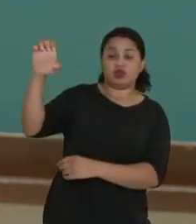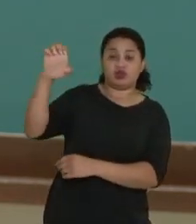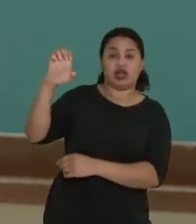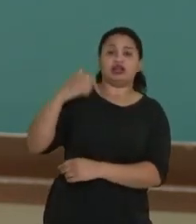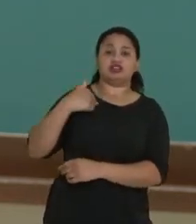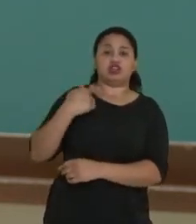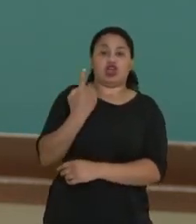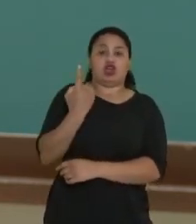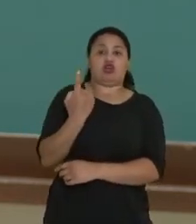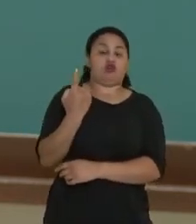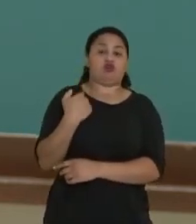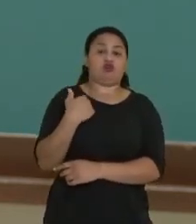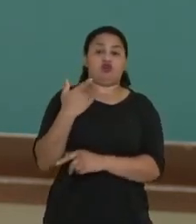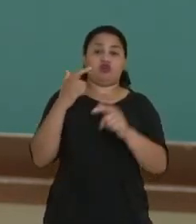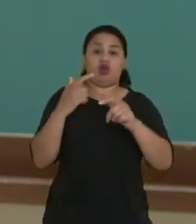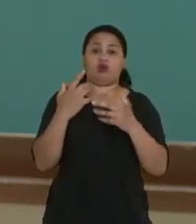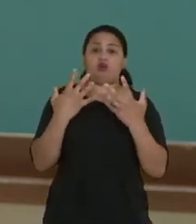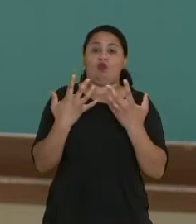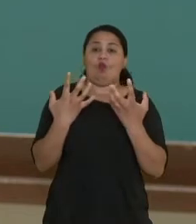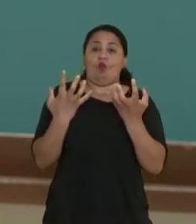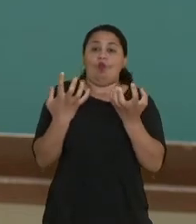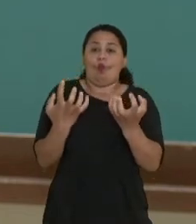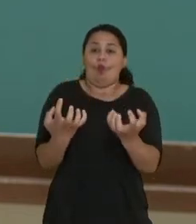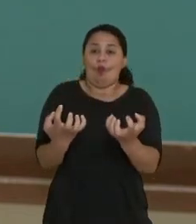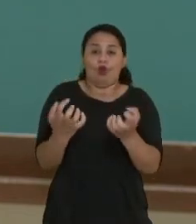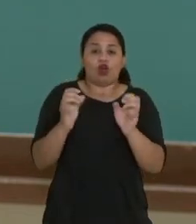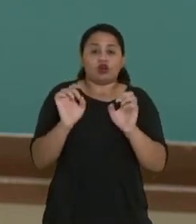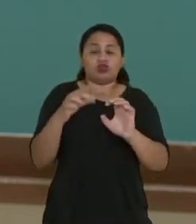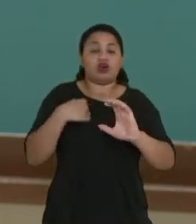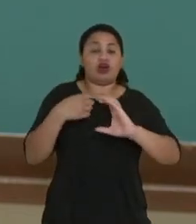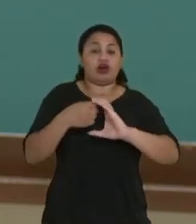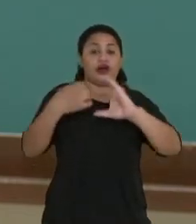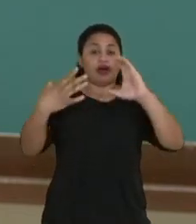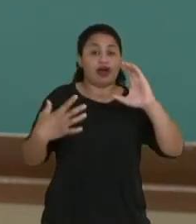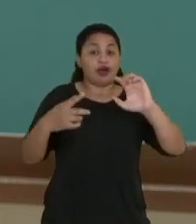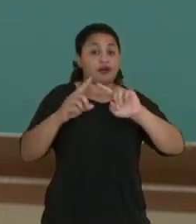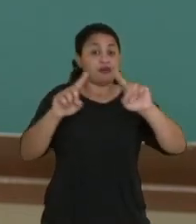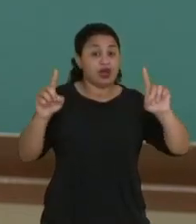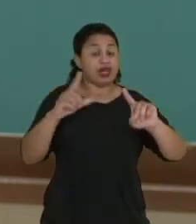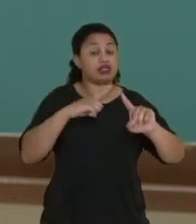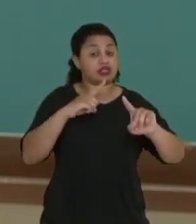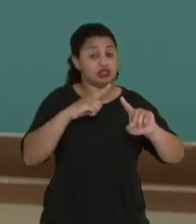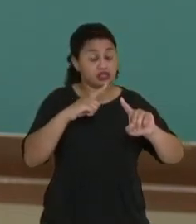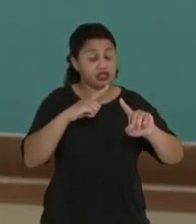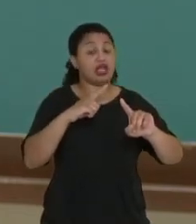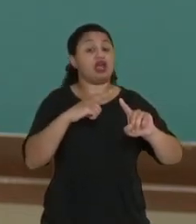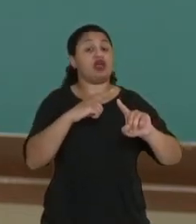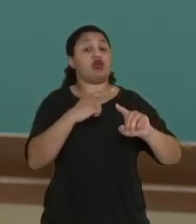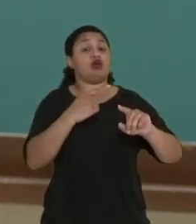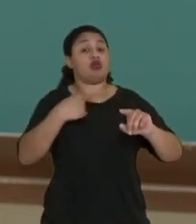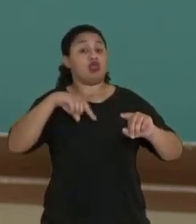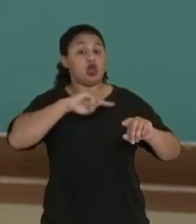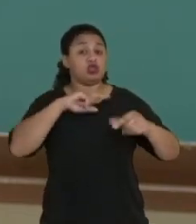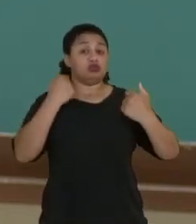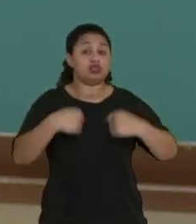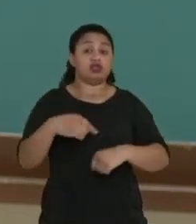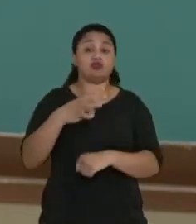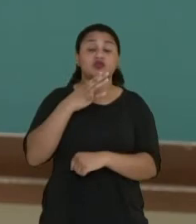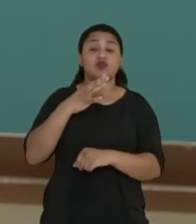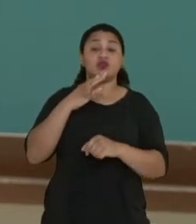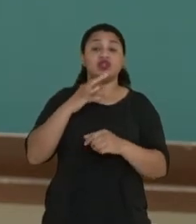que é uma região extremamente seca, que só tem essa característica. Mas temos que conhecer todas para a